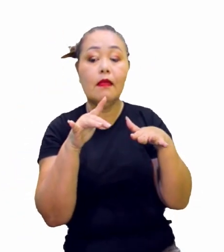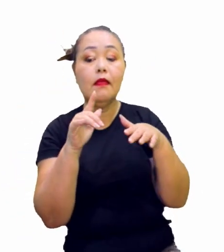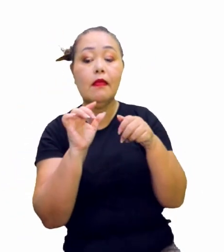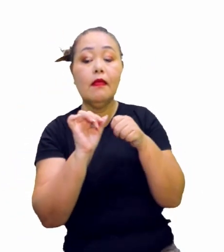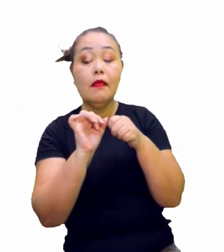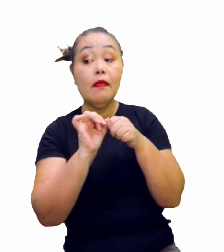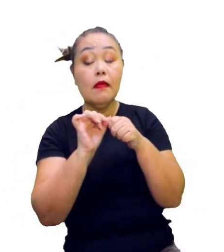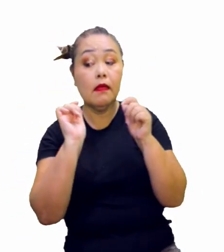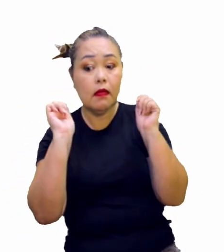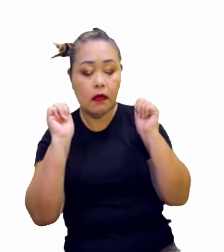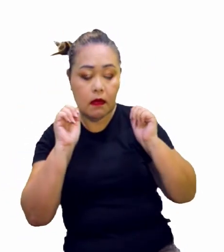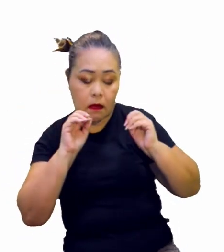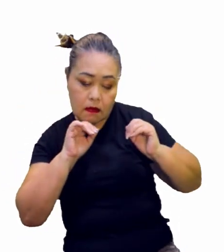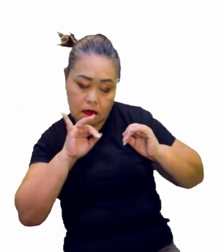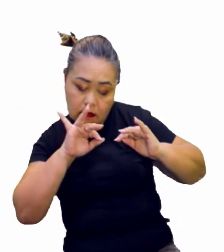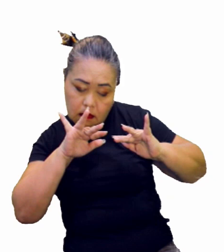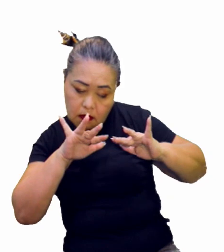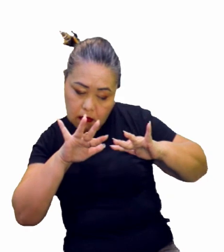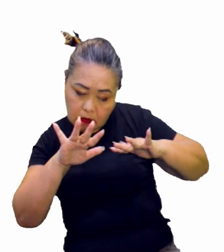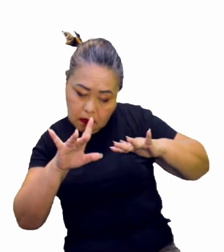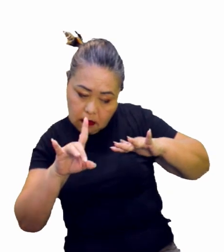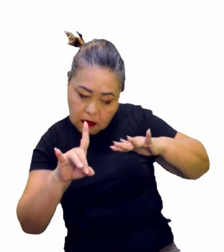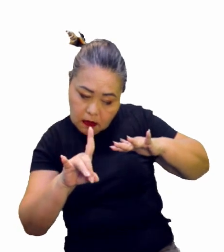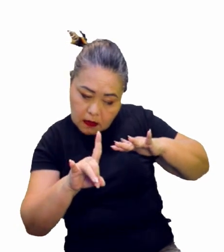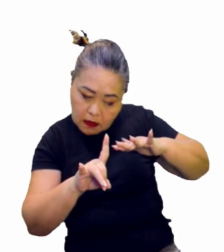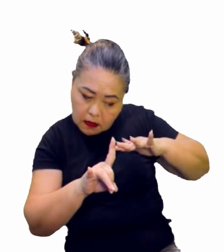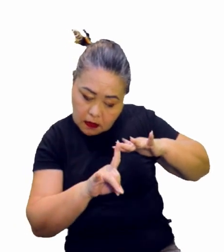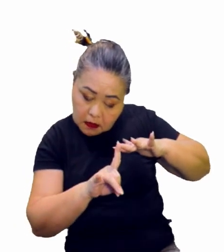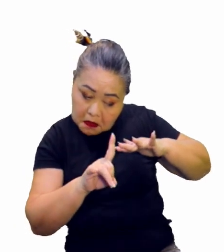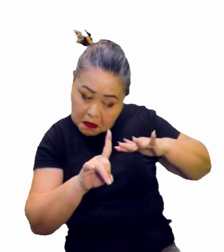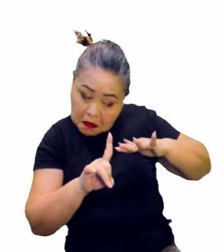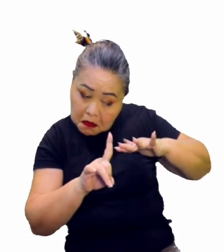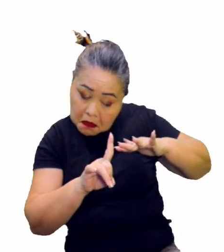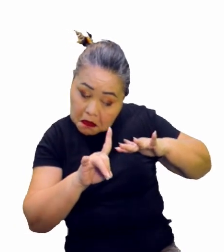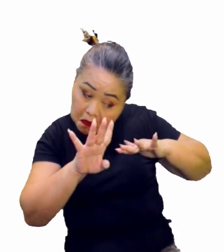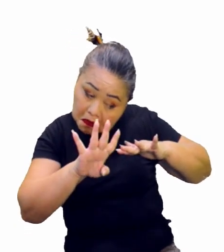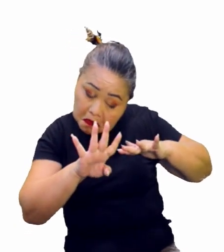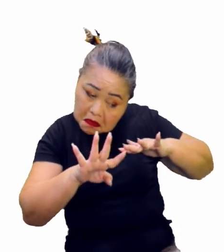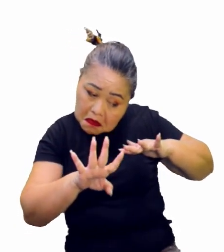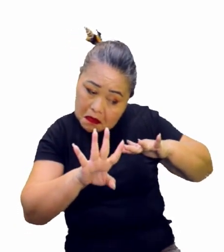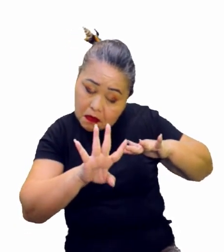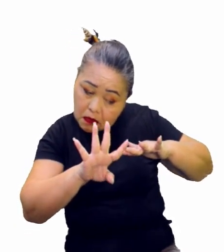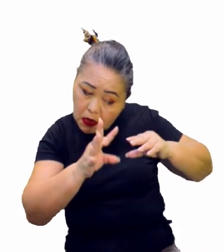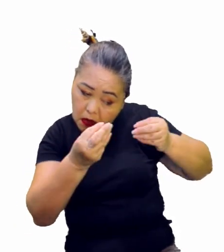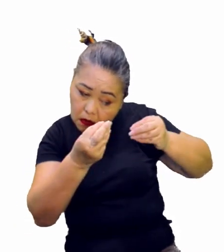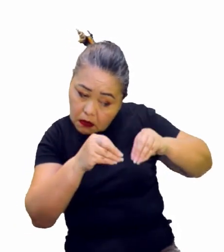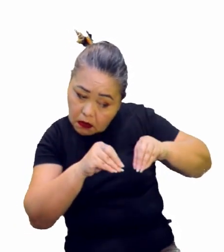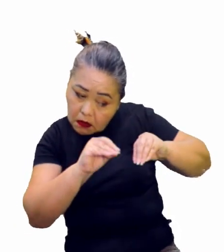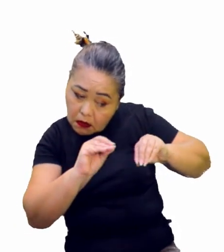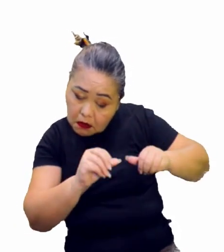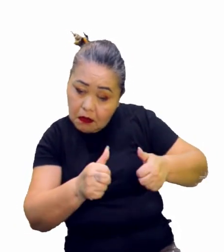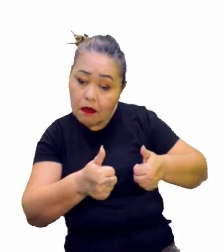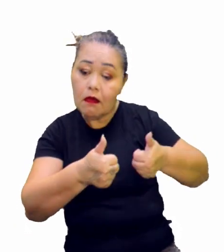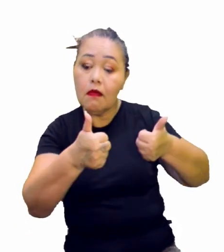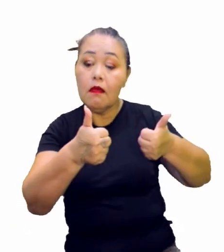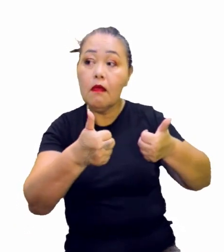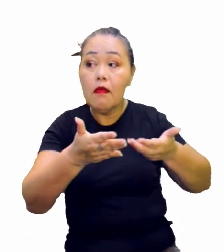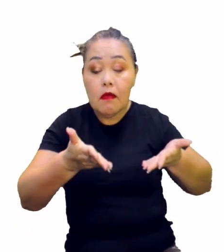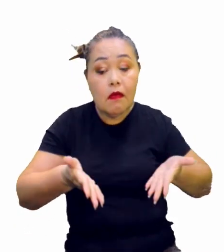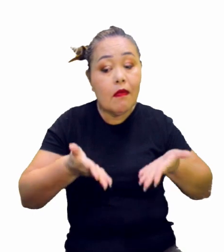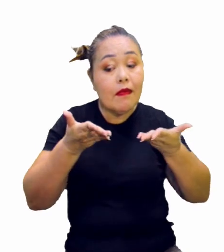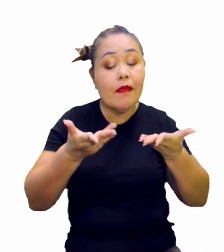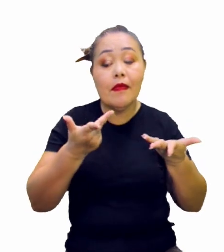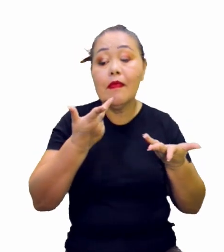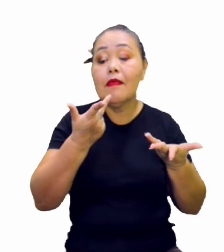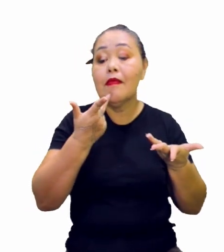que podem interferir de forma positiva, negativa, proporcionando o que a gente